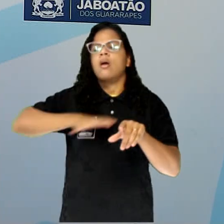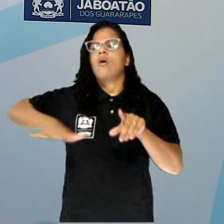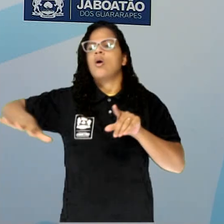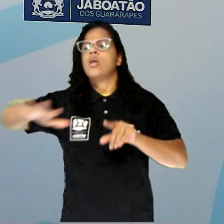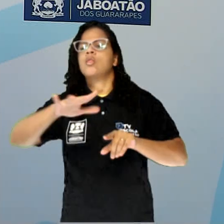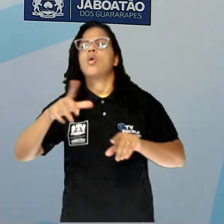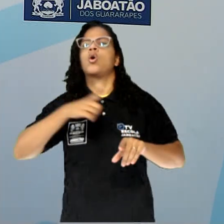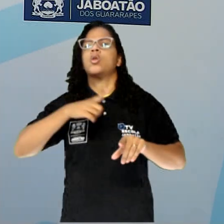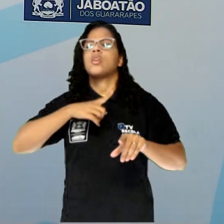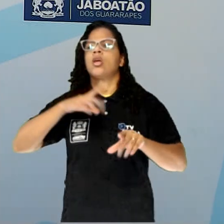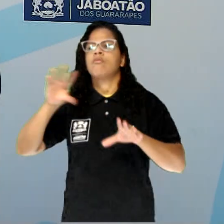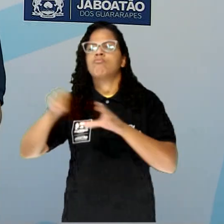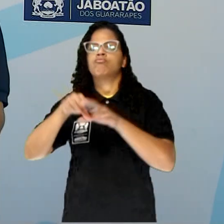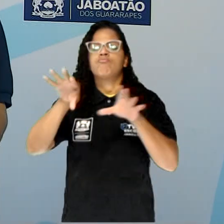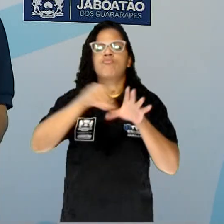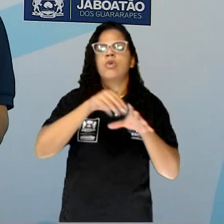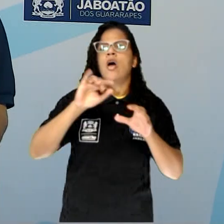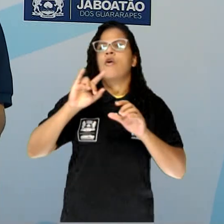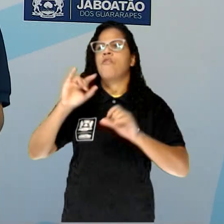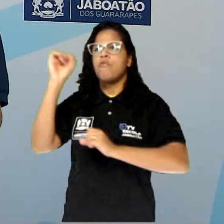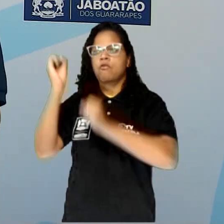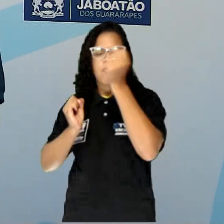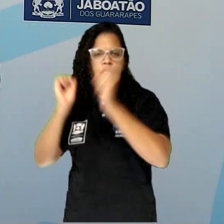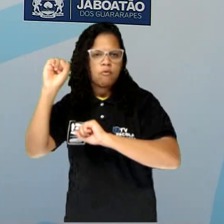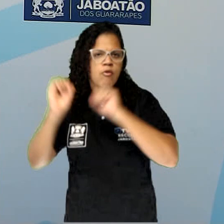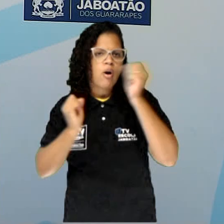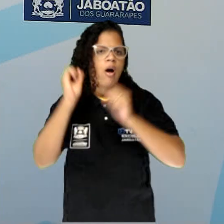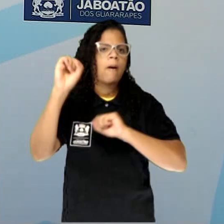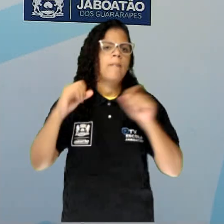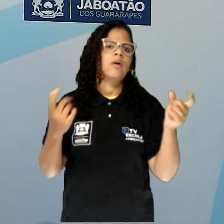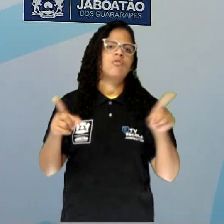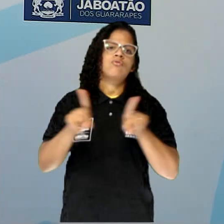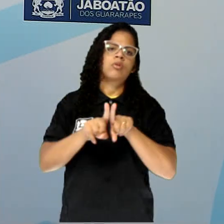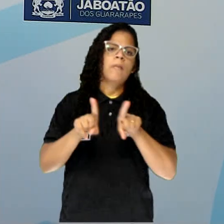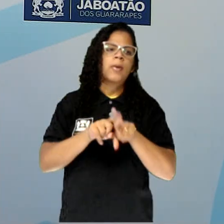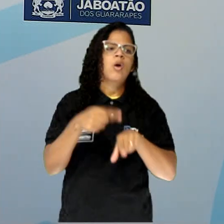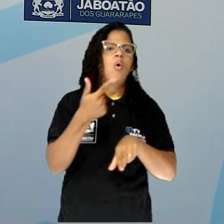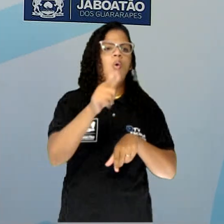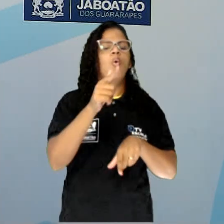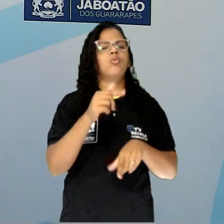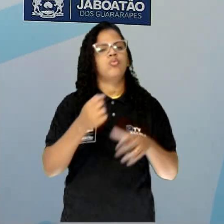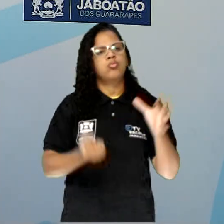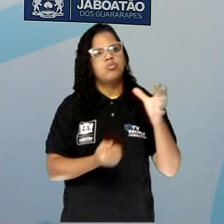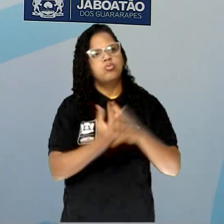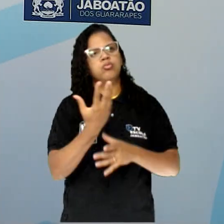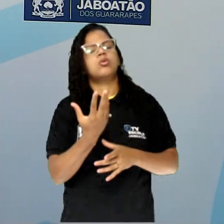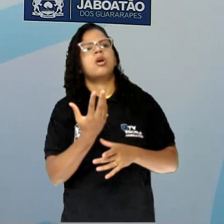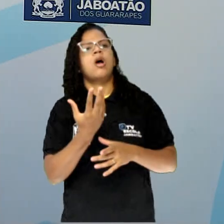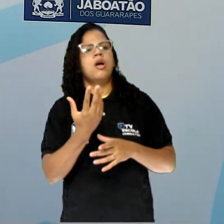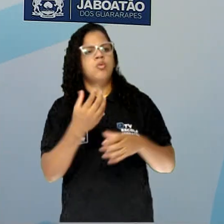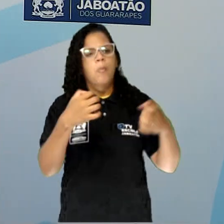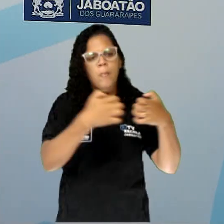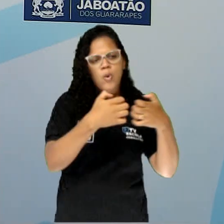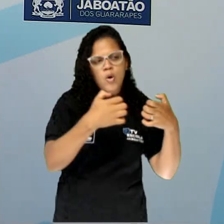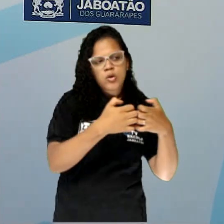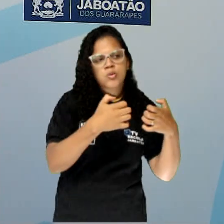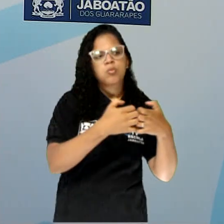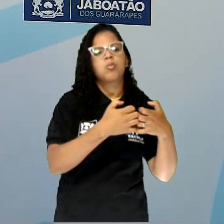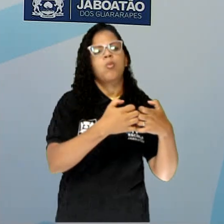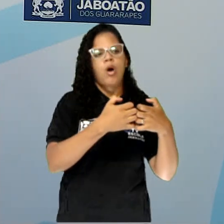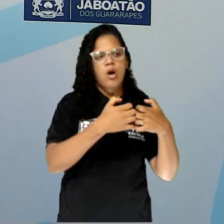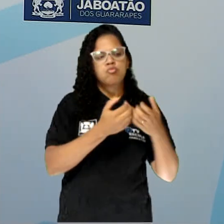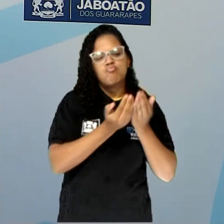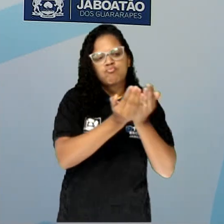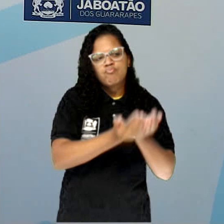partir de um grupo de jangadeiros, de pescadores. Então, existem